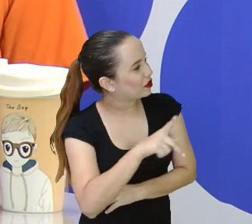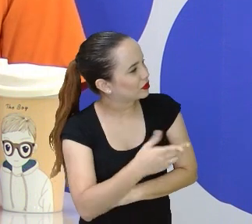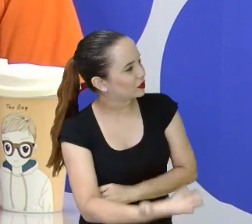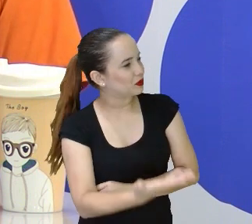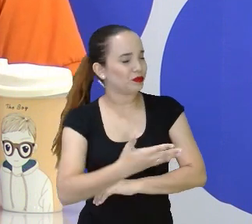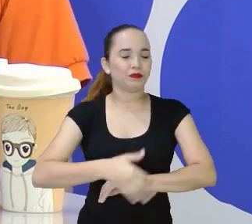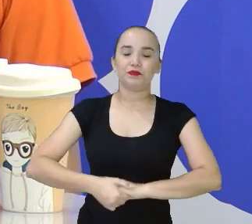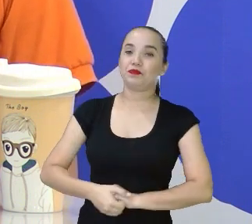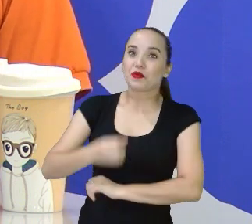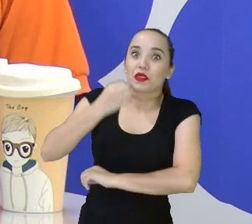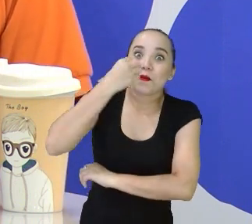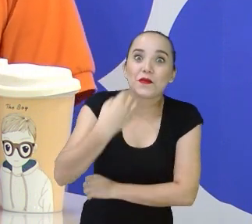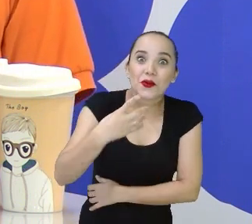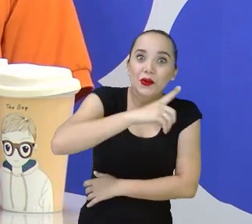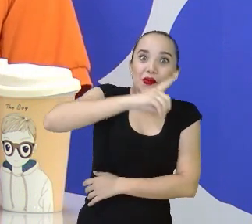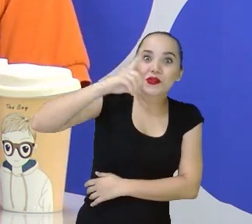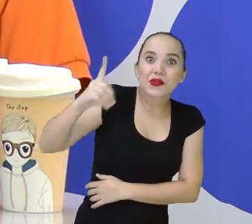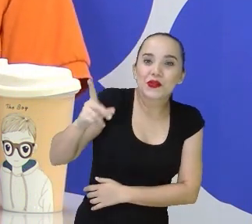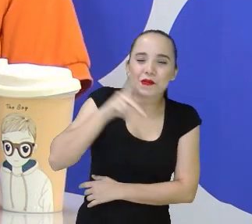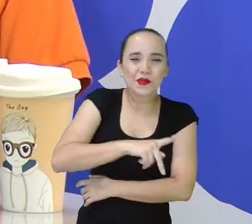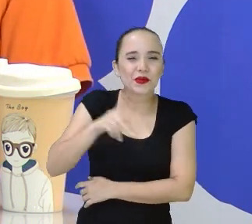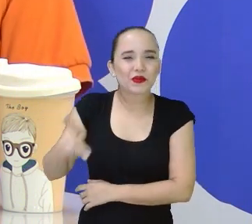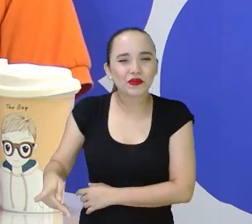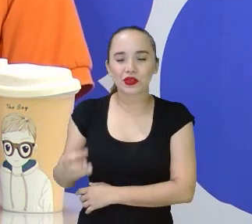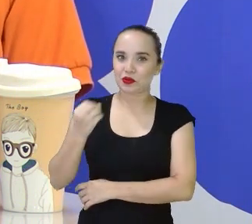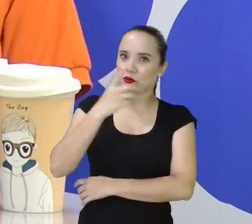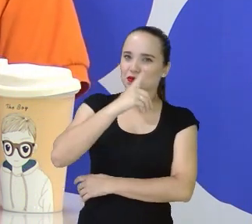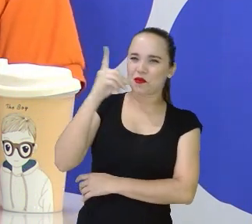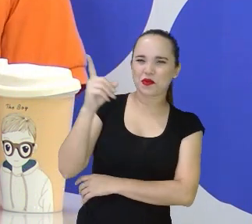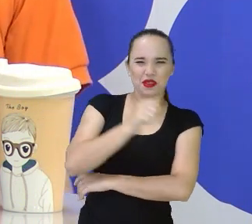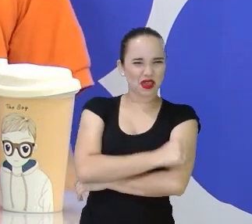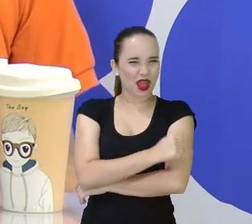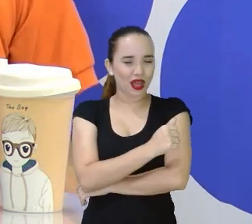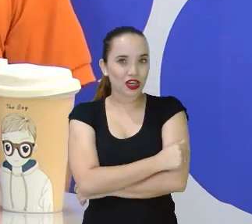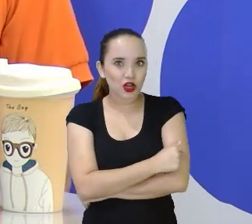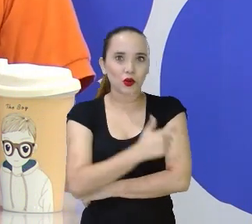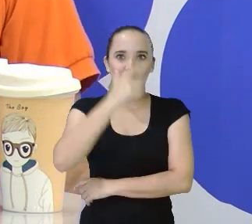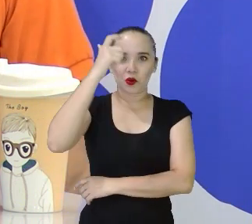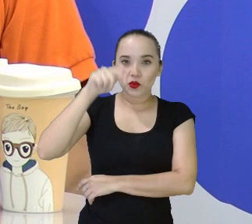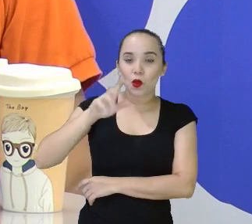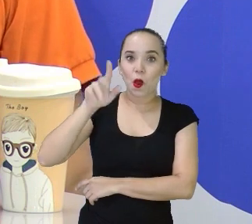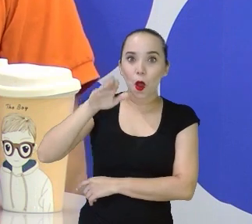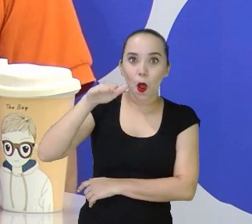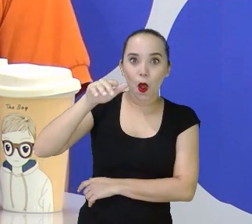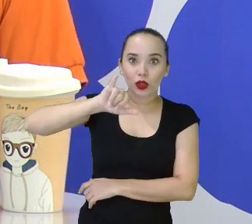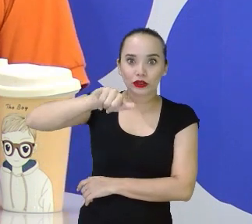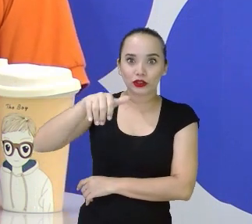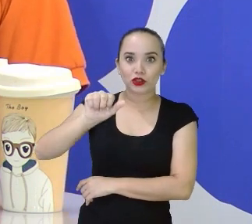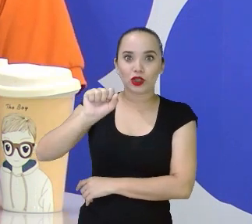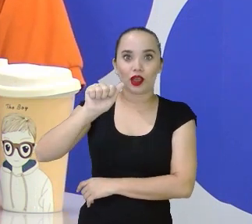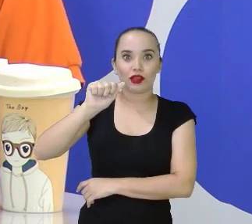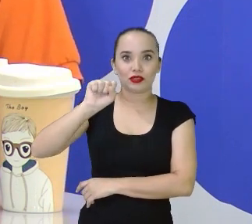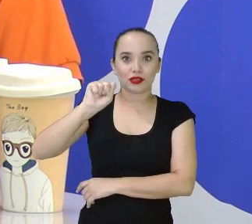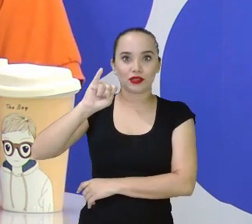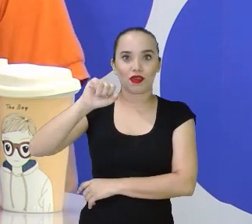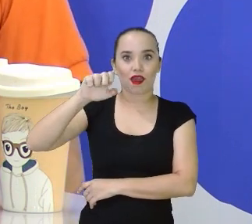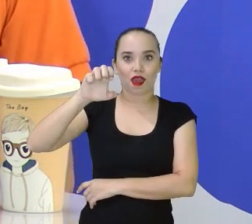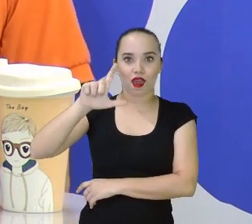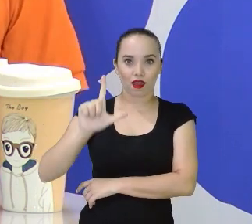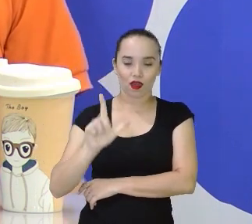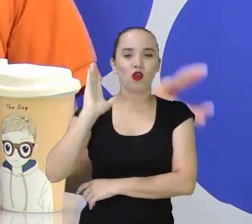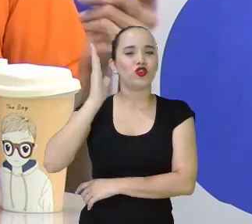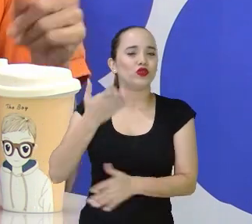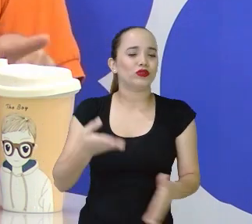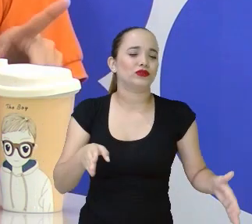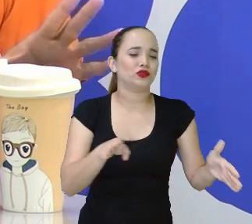Márcia. Bom dia, professora Mauricéia. Bom dia, estudantes. Aqui, ó, Jaziel já chegando, dando o bom dia dele, viu,